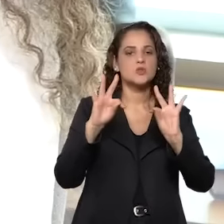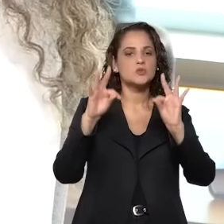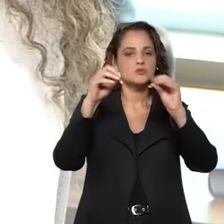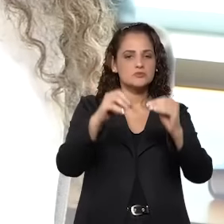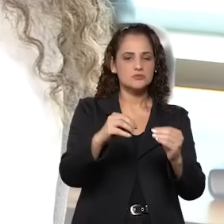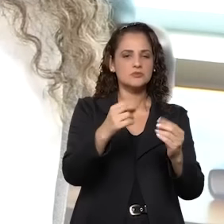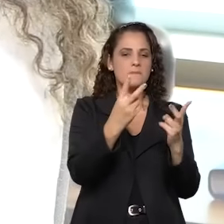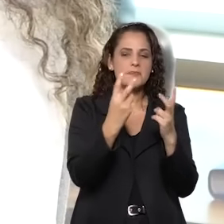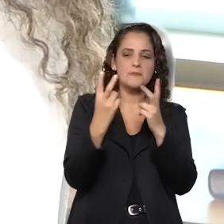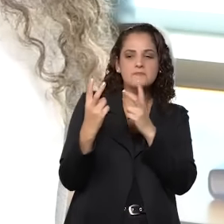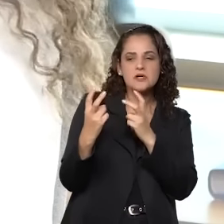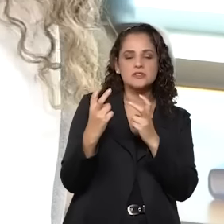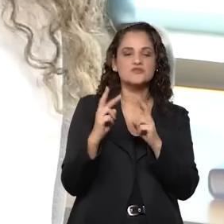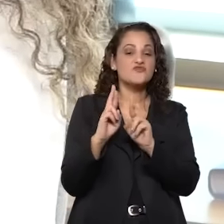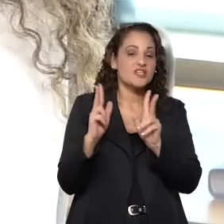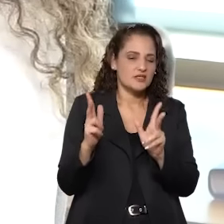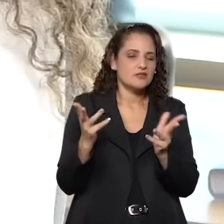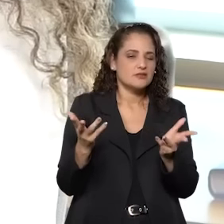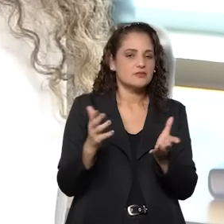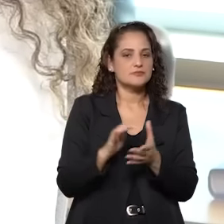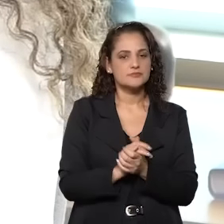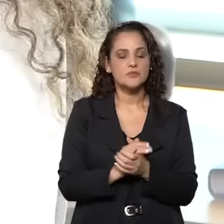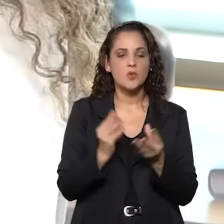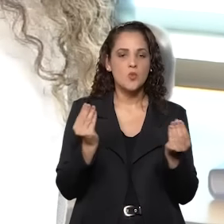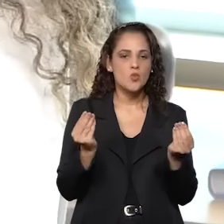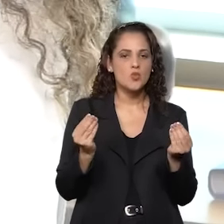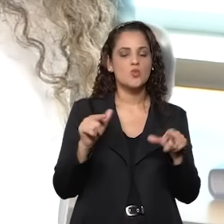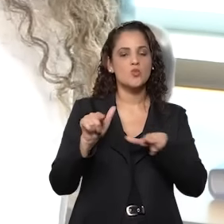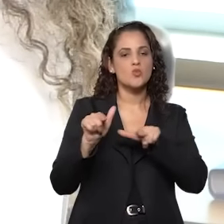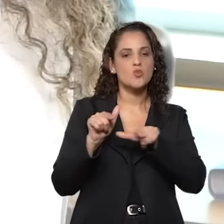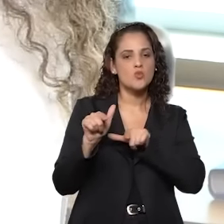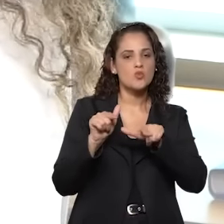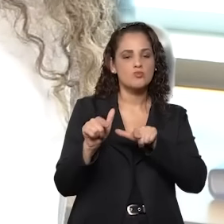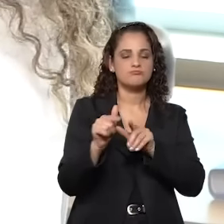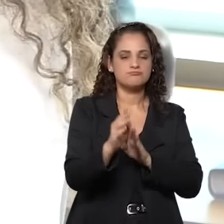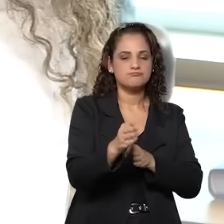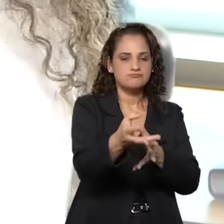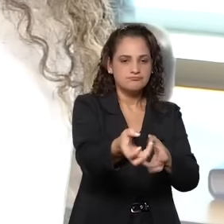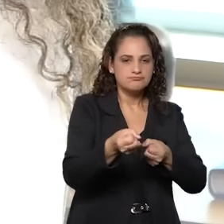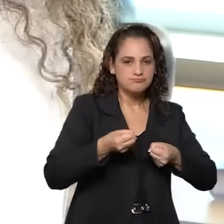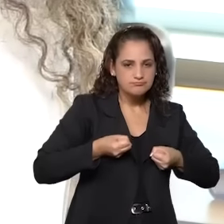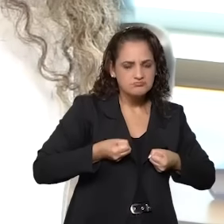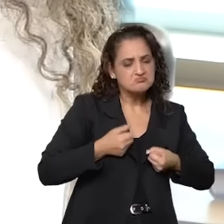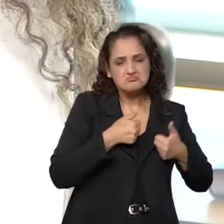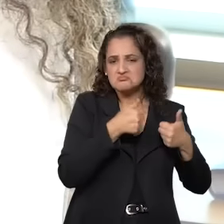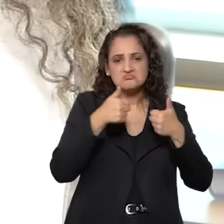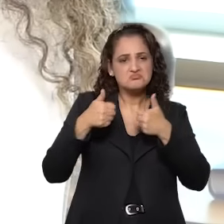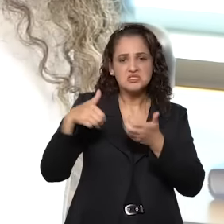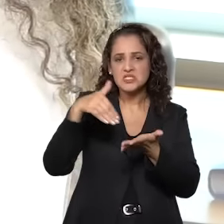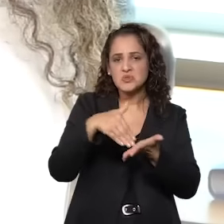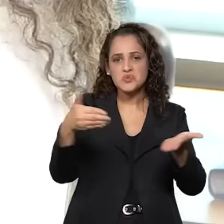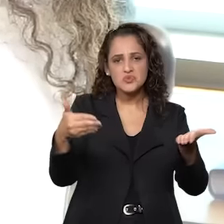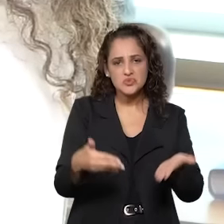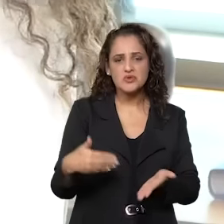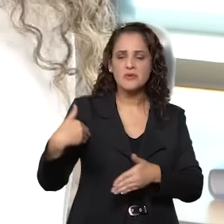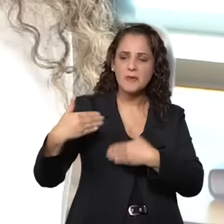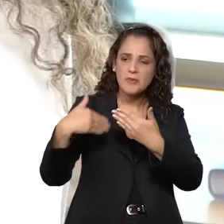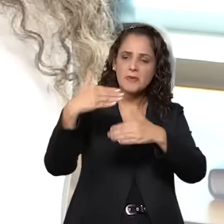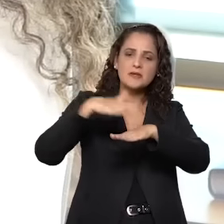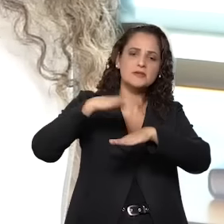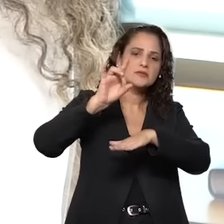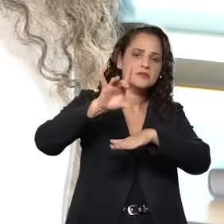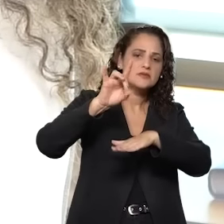trabalho muito nessa linha do acolhimento assim tá tudo bem se até hoje a gente vai foi reproduzindo automaticamente alguns vieses eh sem